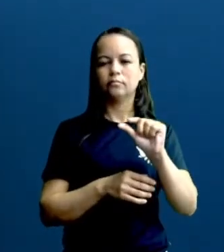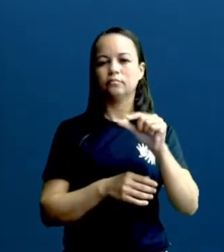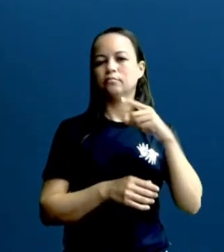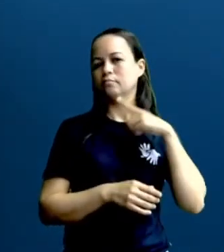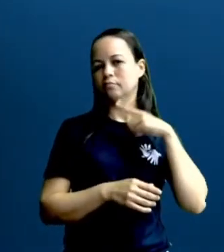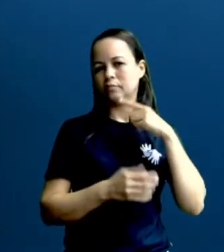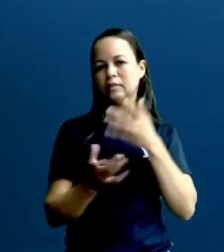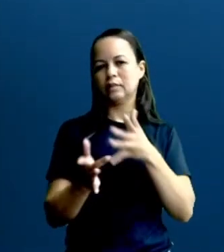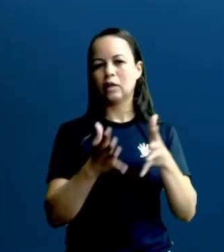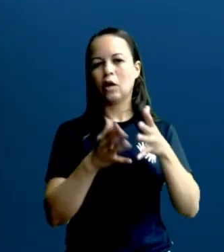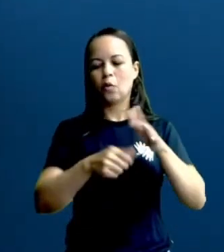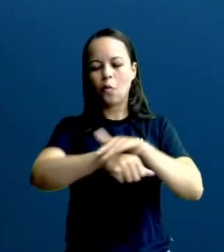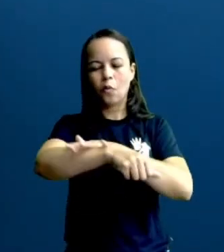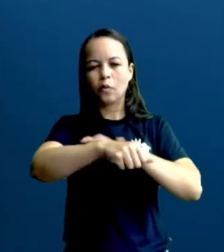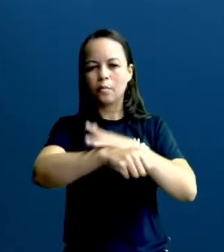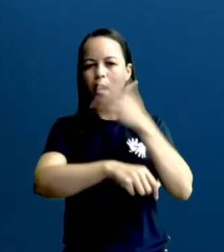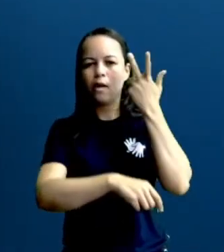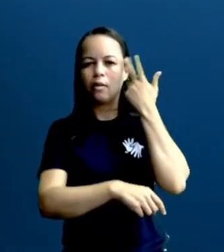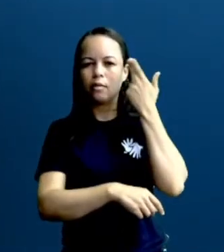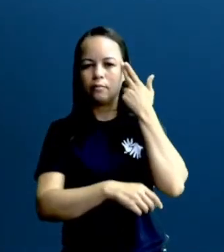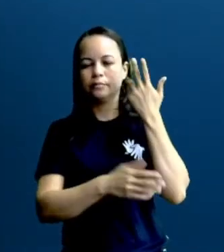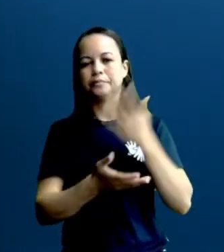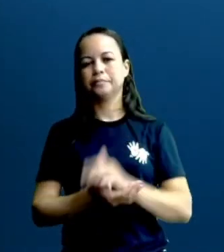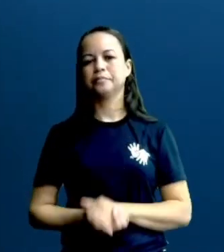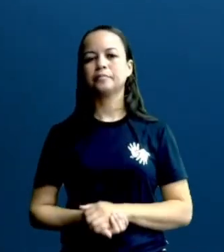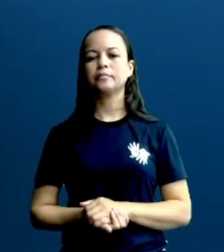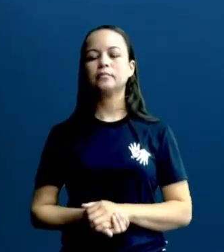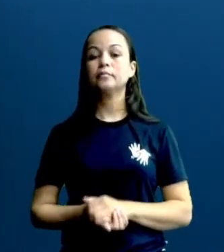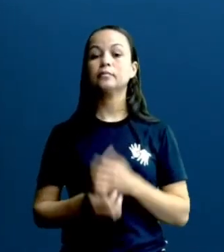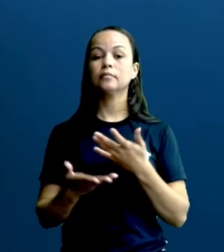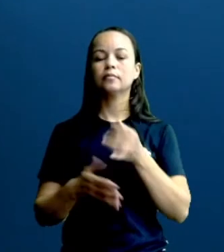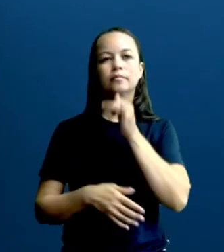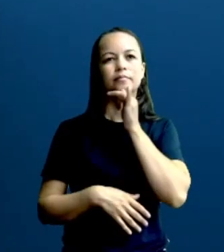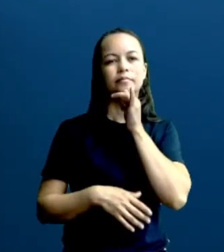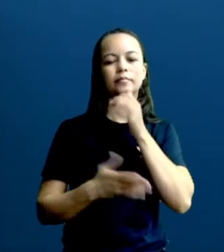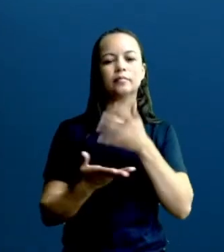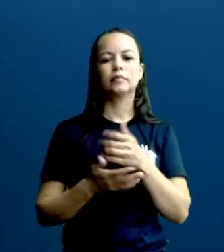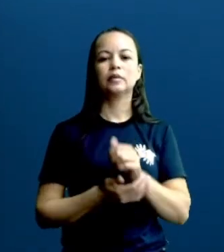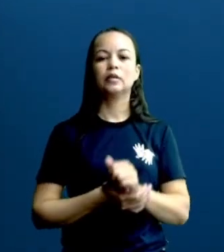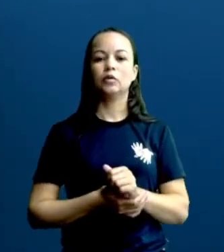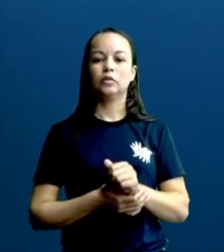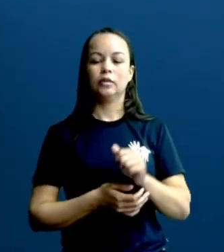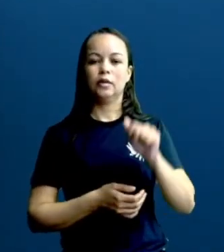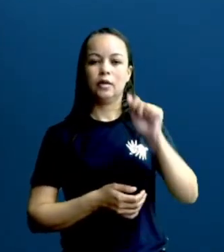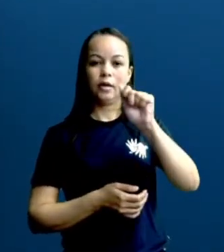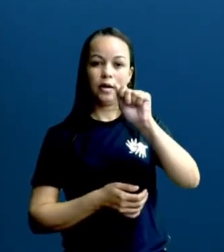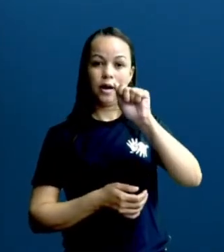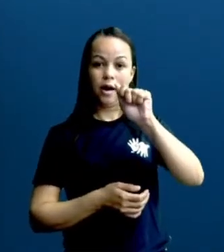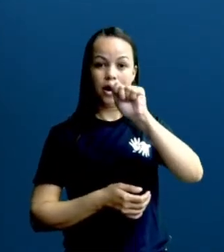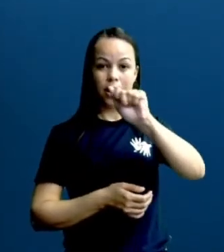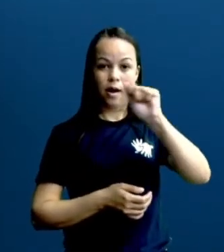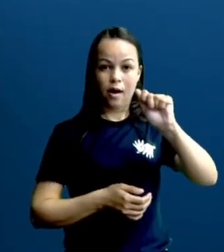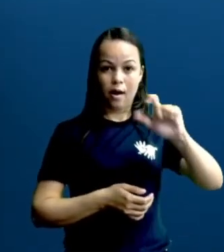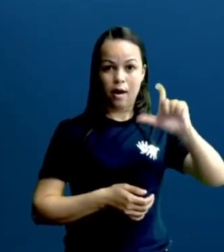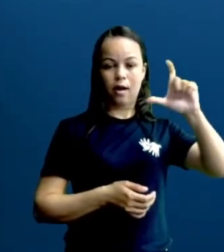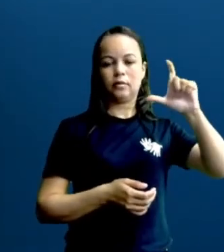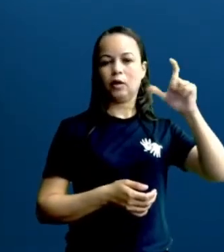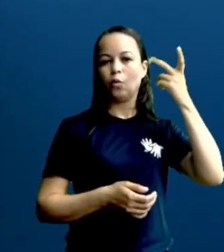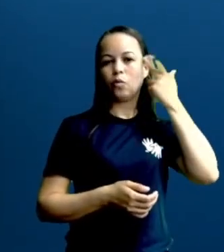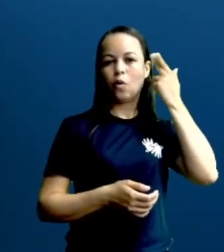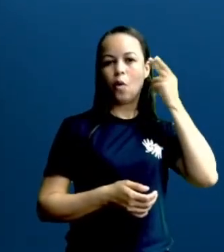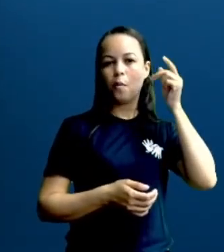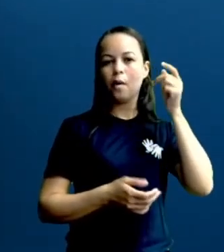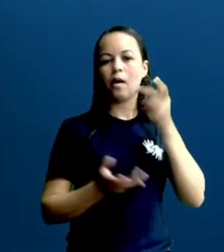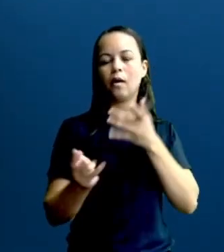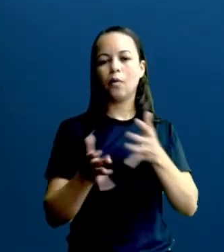tem a cor de pele normal. Então, por exemplo, o gene azão seria o dominante da cor normal e o